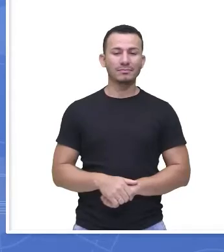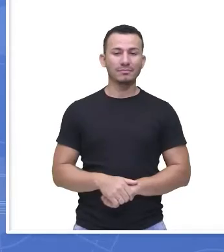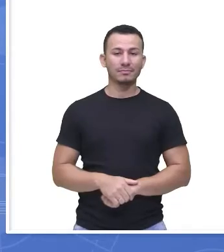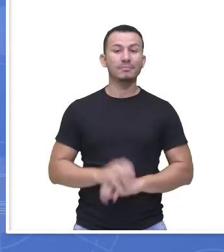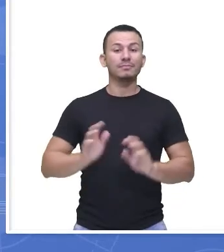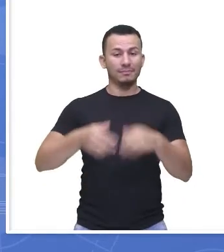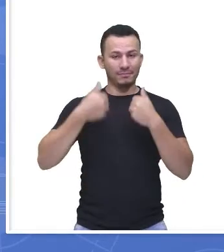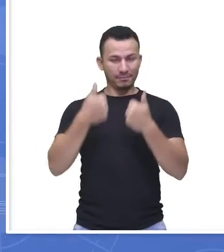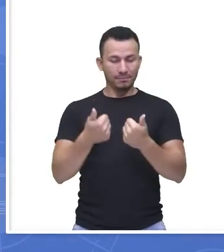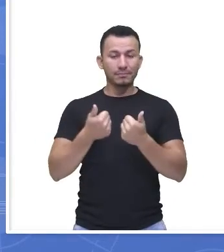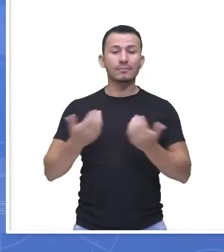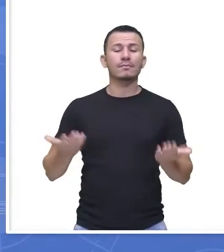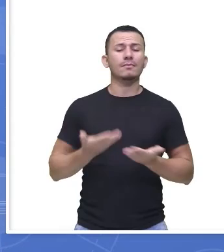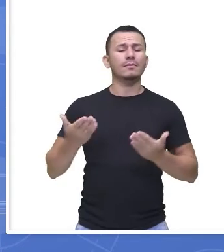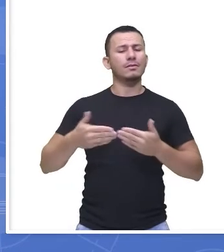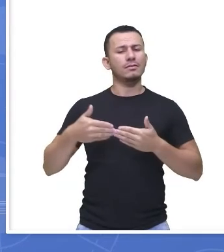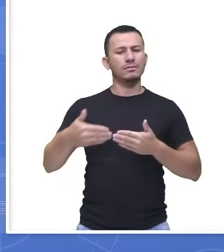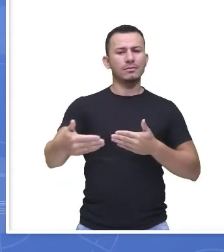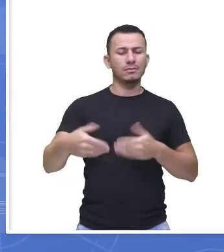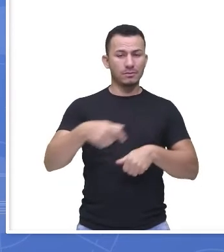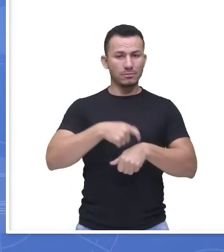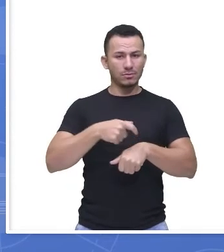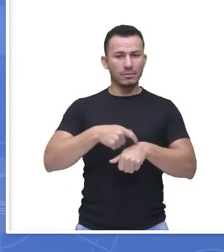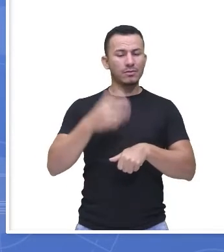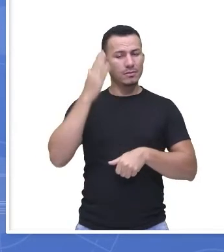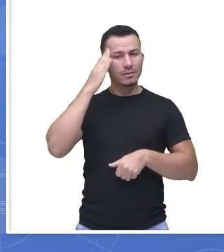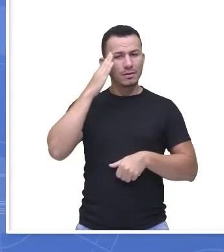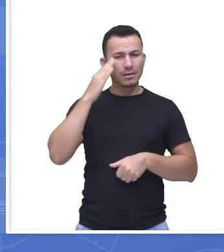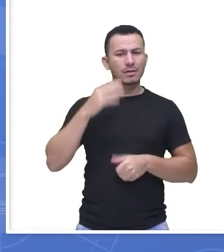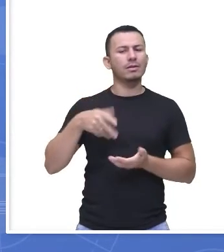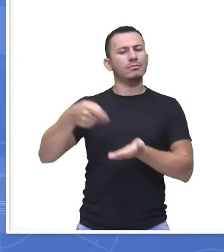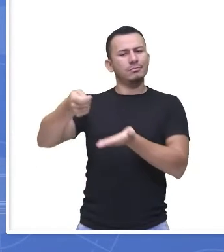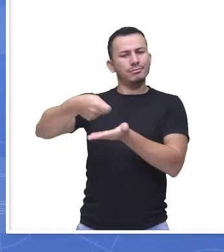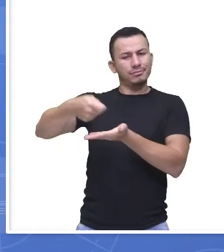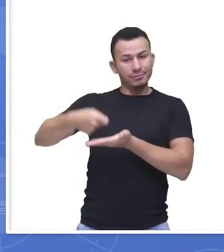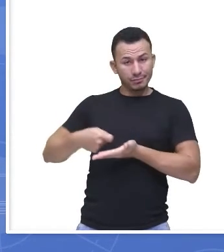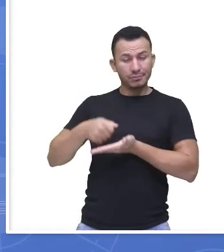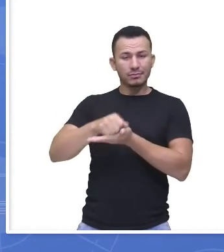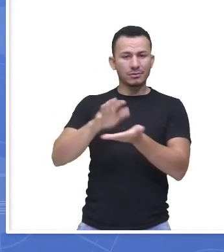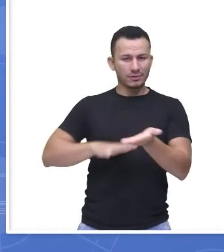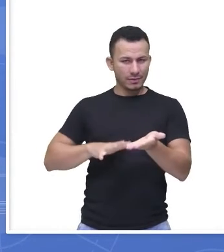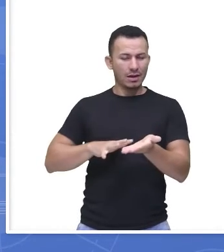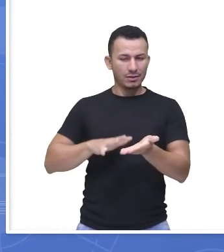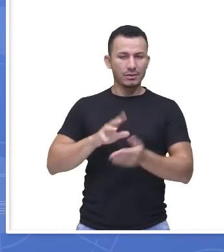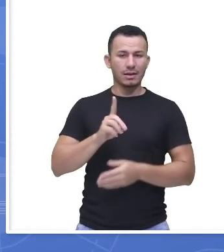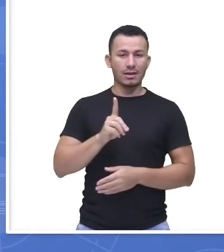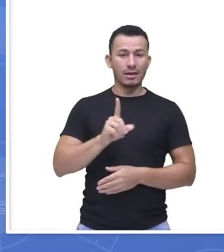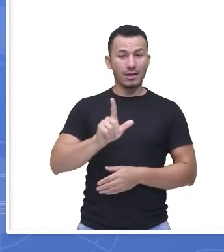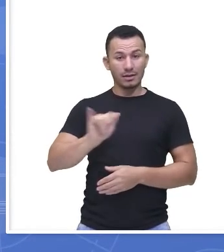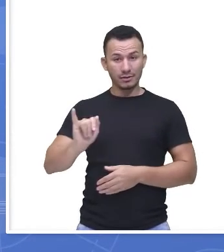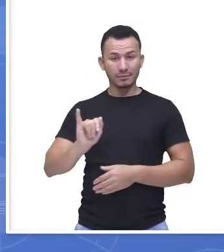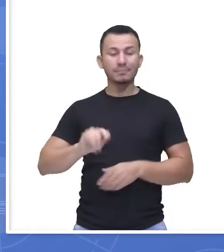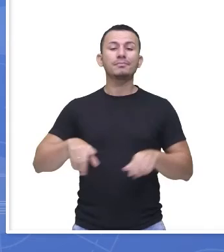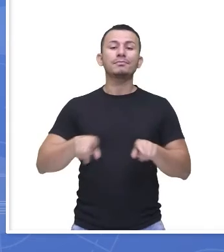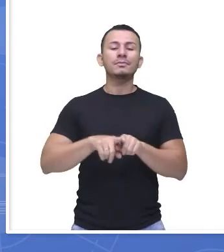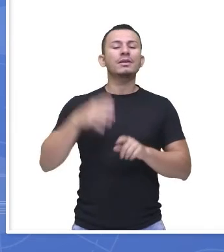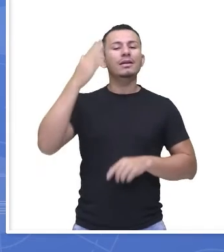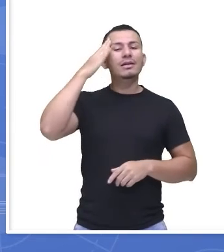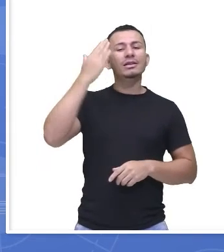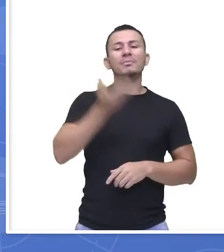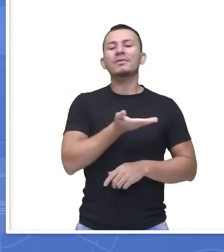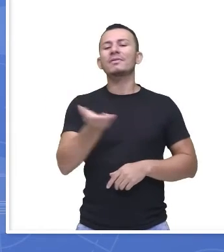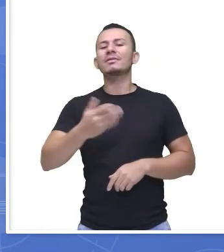Muito bem, agora a gente vai fazer a correção da nossa DL e vamos então ver como que